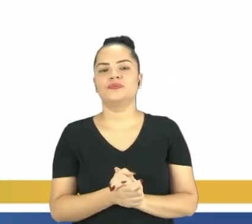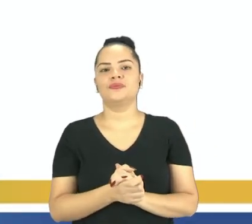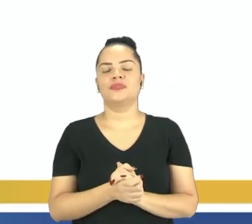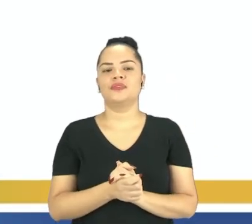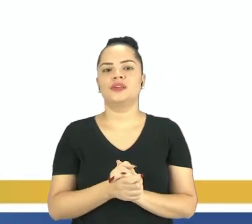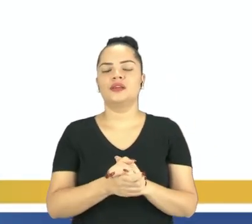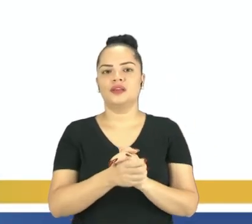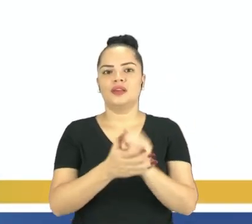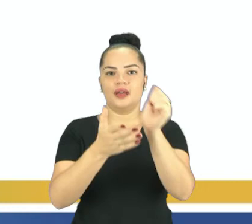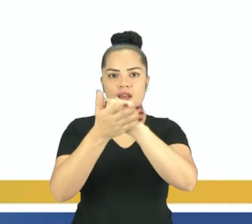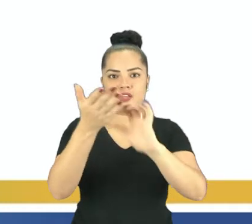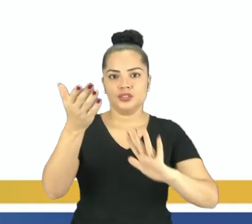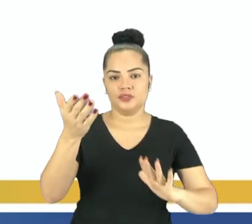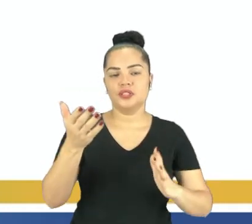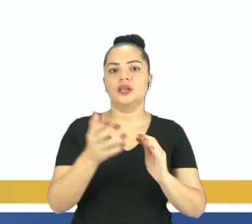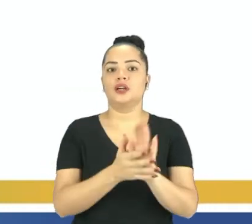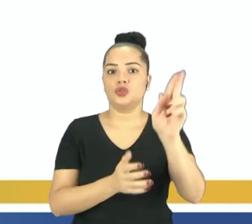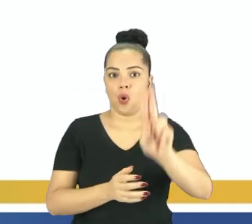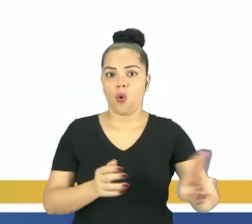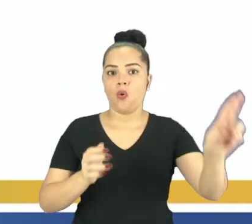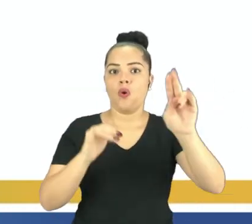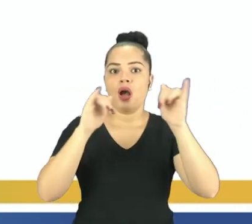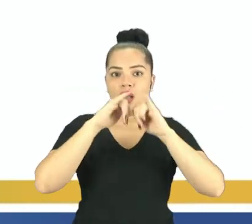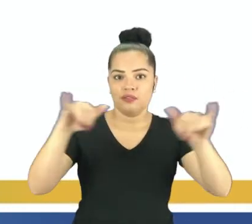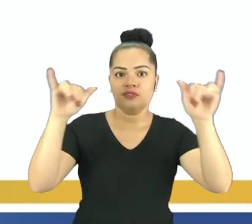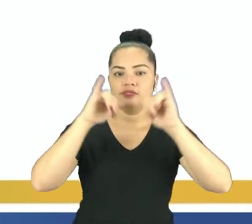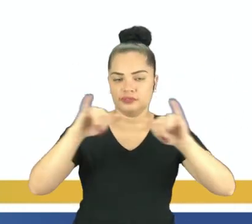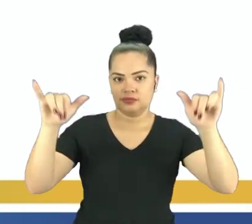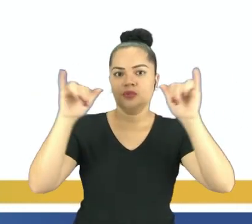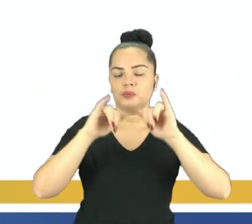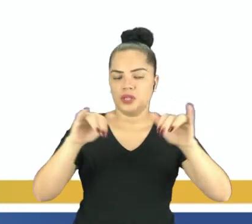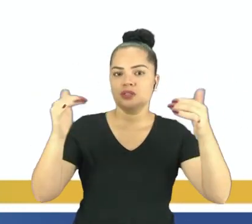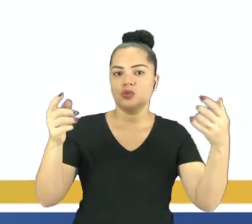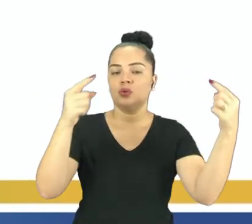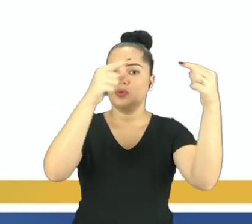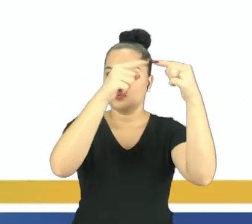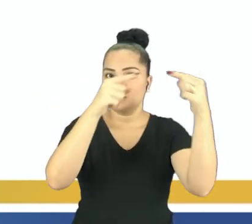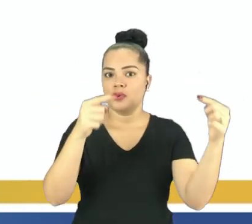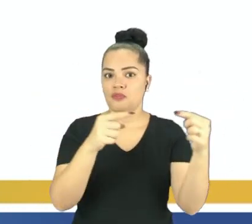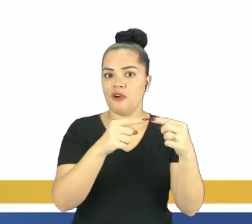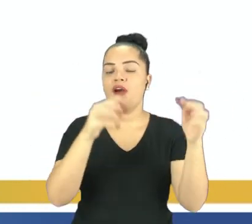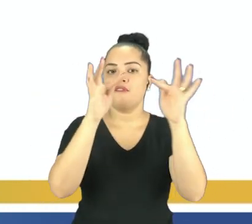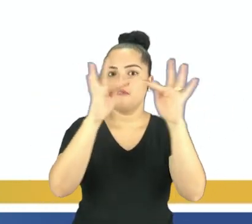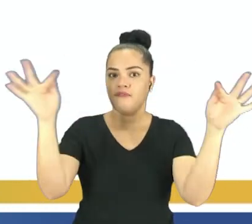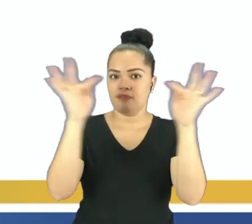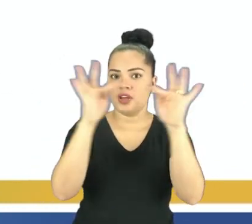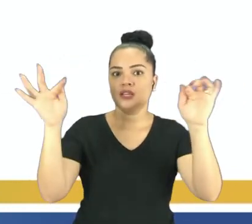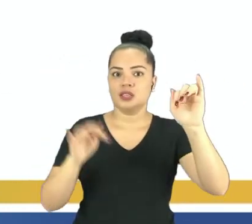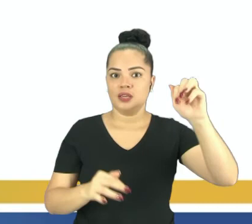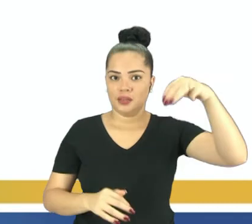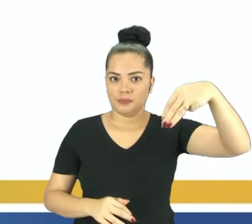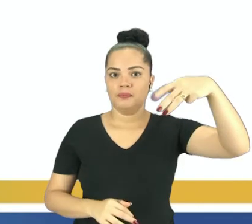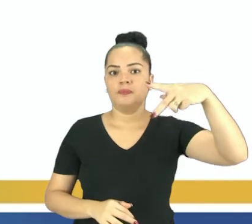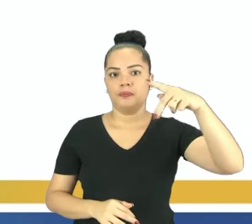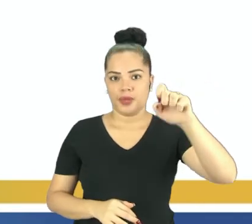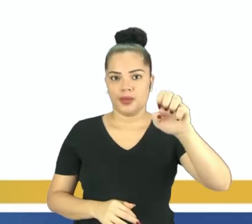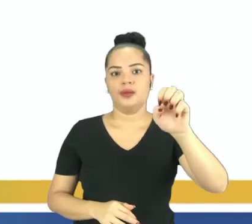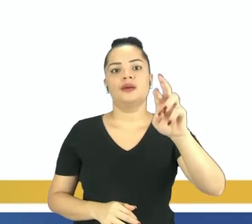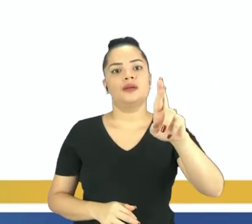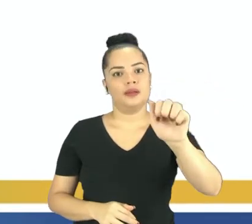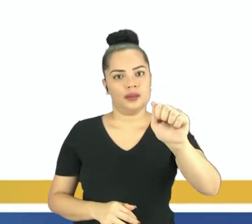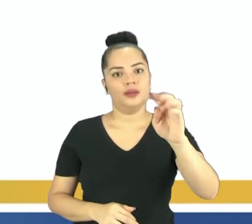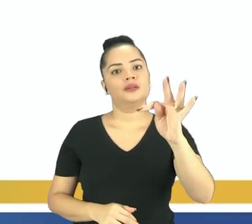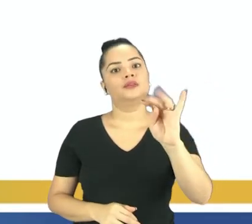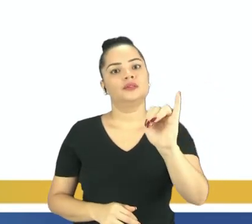são: use as informações dadas para formar frases imperativas. Então, para vocês fazerem essa